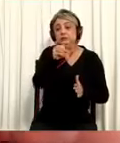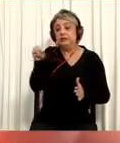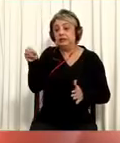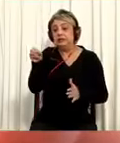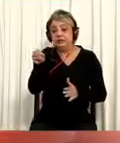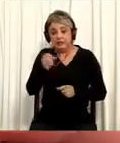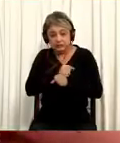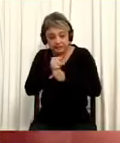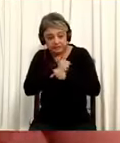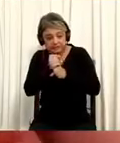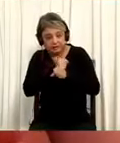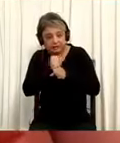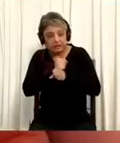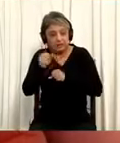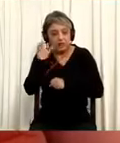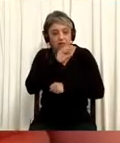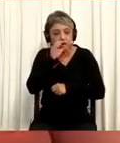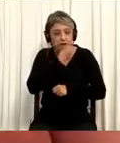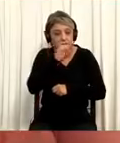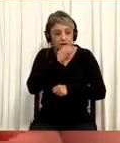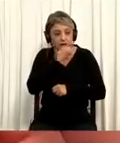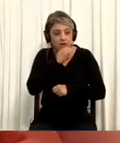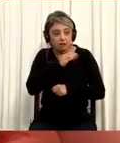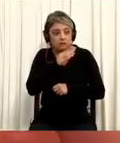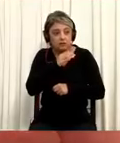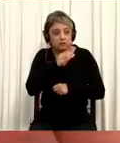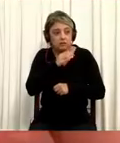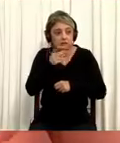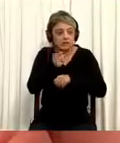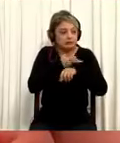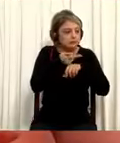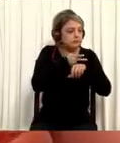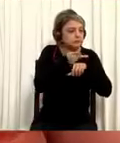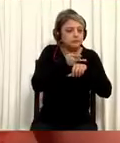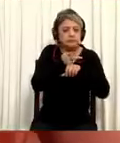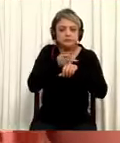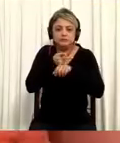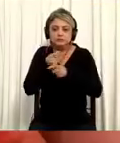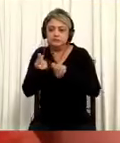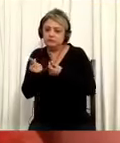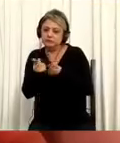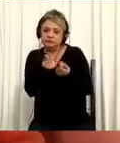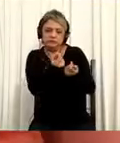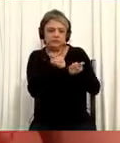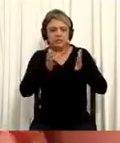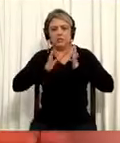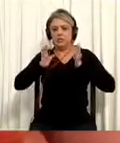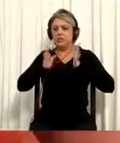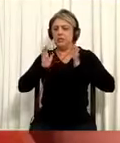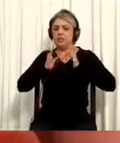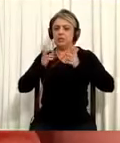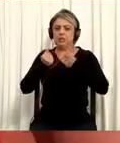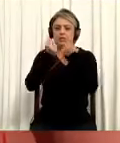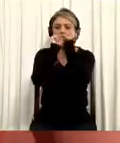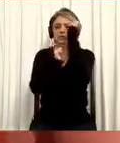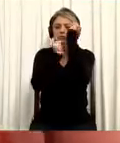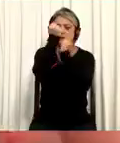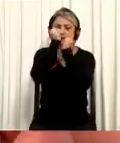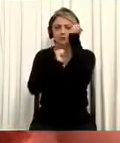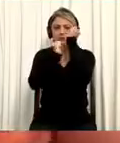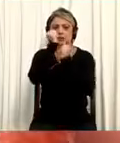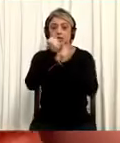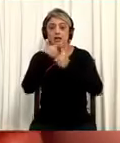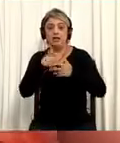essa aceleração da busca pelo capitalismo, pela industrialização,